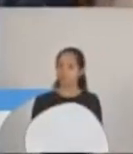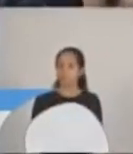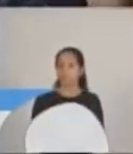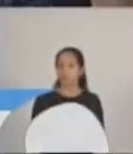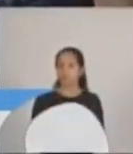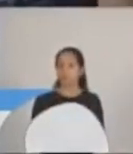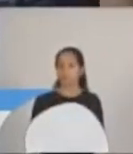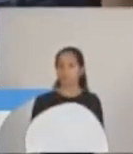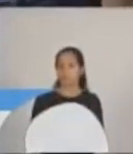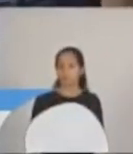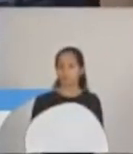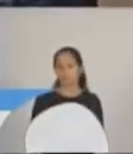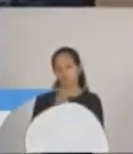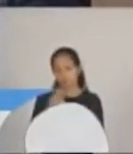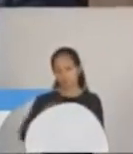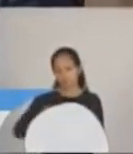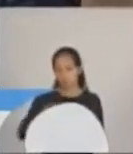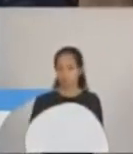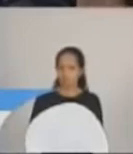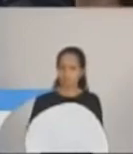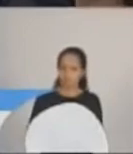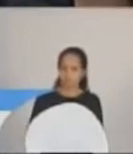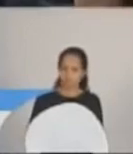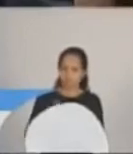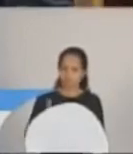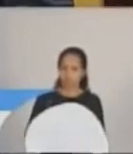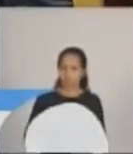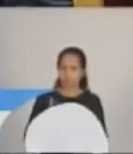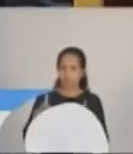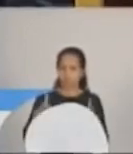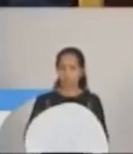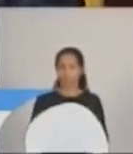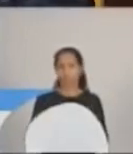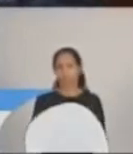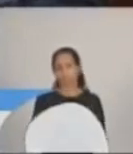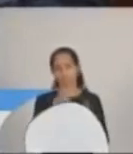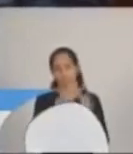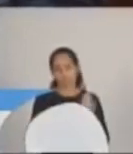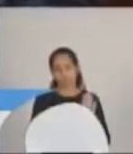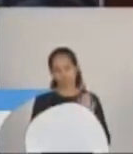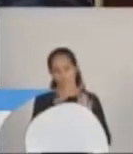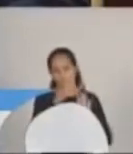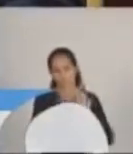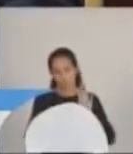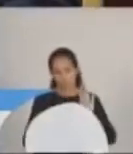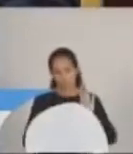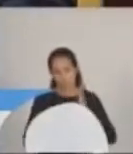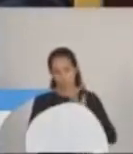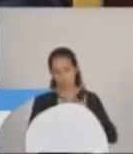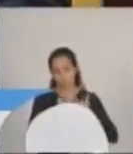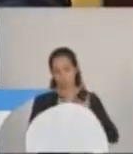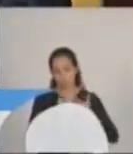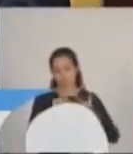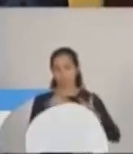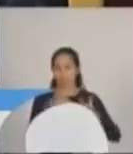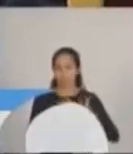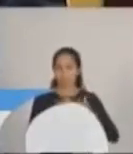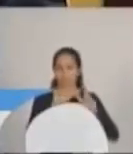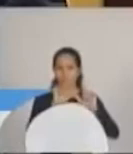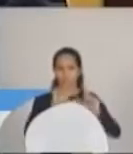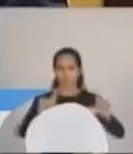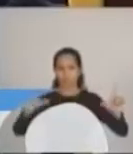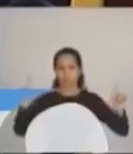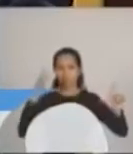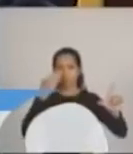pode fugir a obrigação de exercer o nosso papel. O projeto de decreto legislativo, ora em tela, apresentado